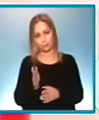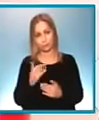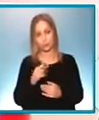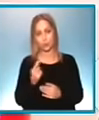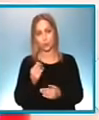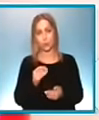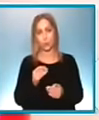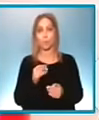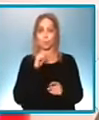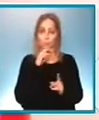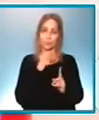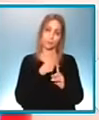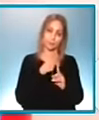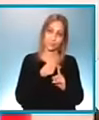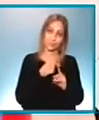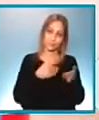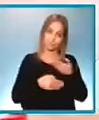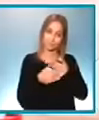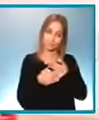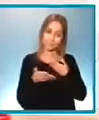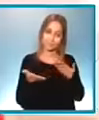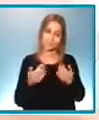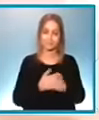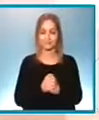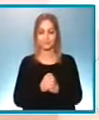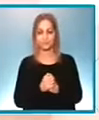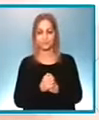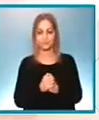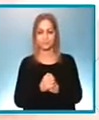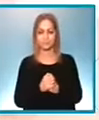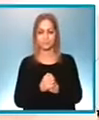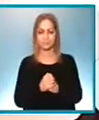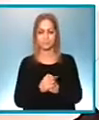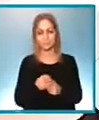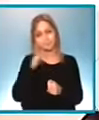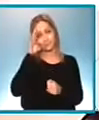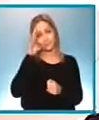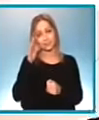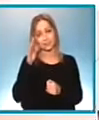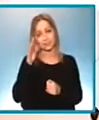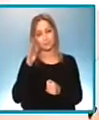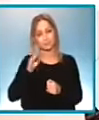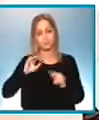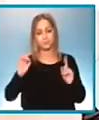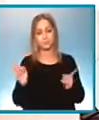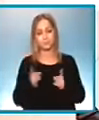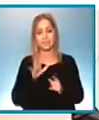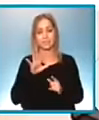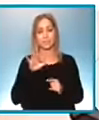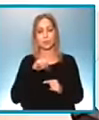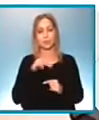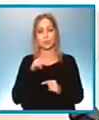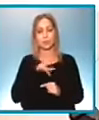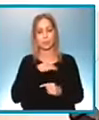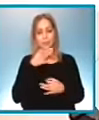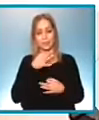então positivamente positivo. Muito bem, então já sabe, resumindo e concluindo, 5 mil euros de prémio garantido,